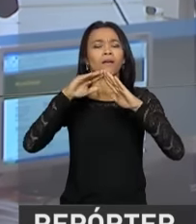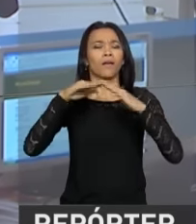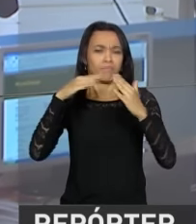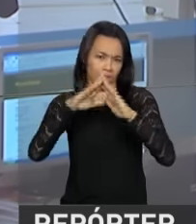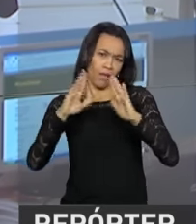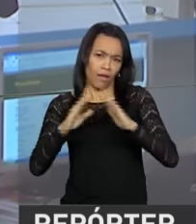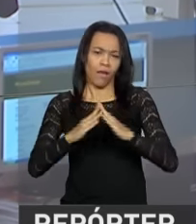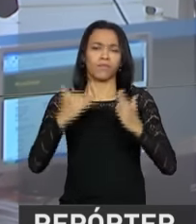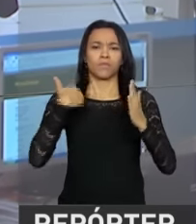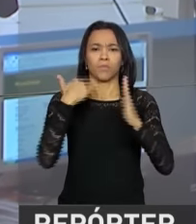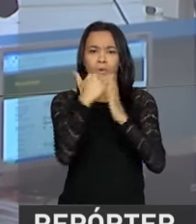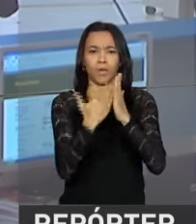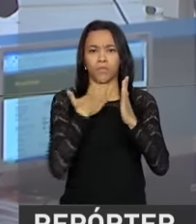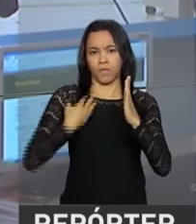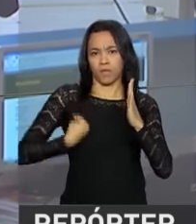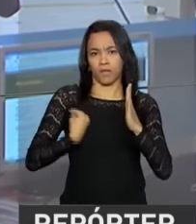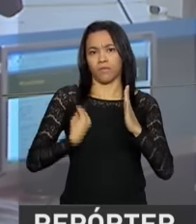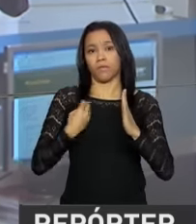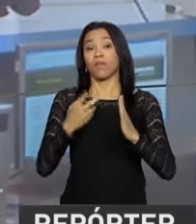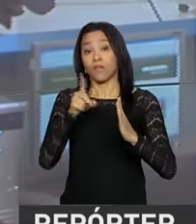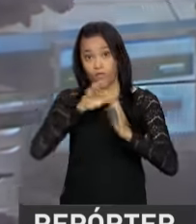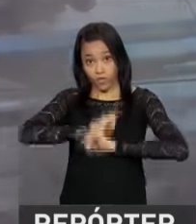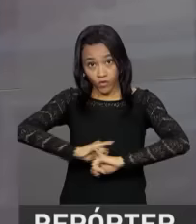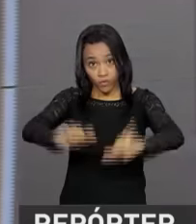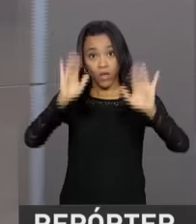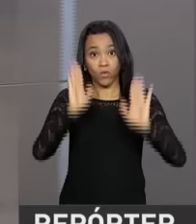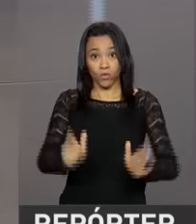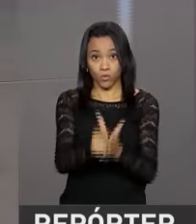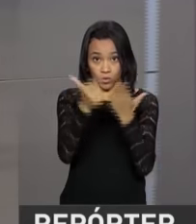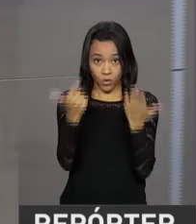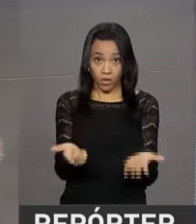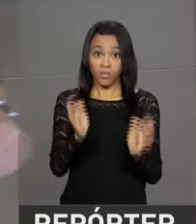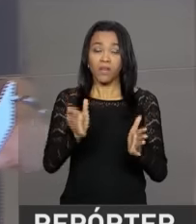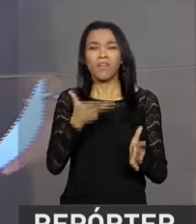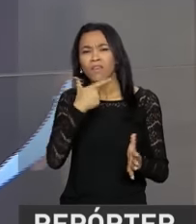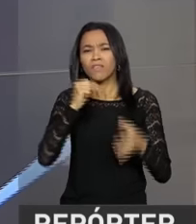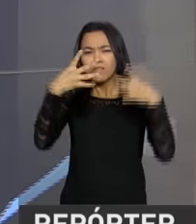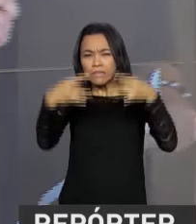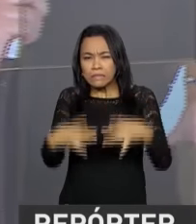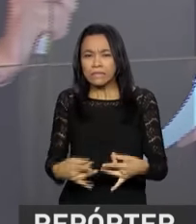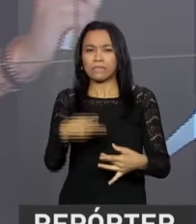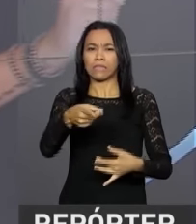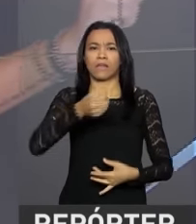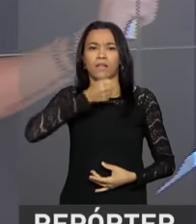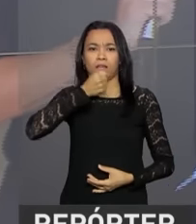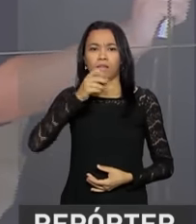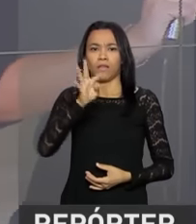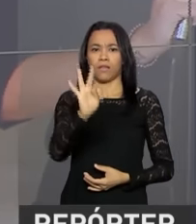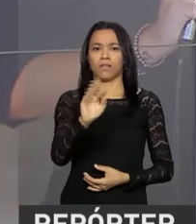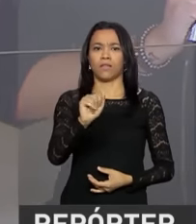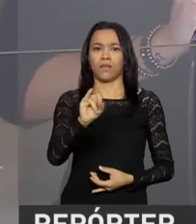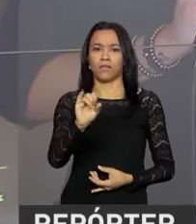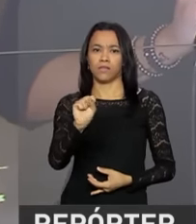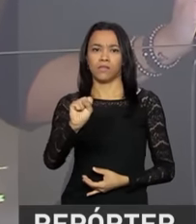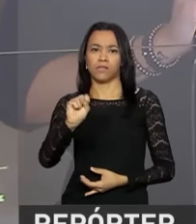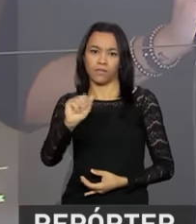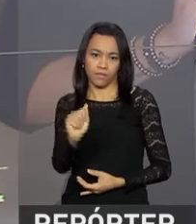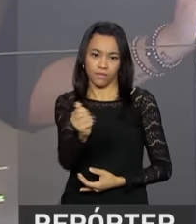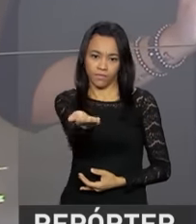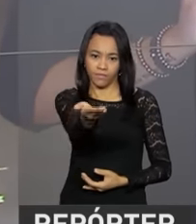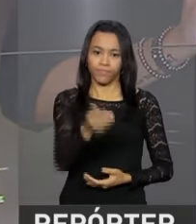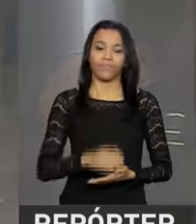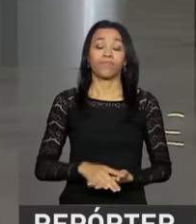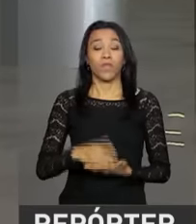no Diário Oficial da União. E quem explica para a gente é a repórter Thaísa Dias. Olá, Thaísa. Olá, Roberto.